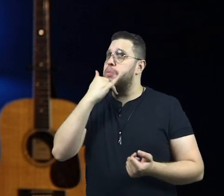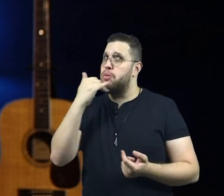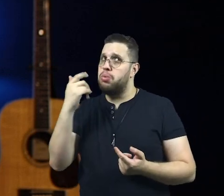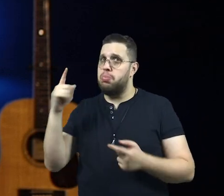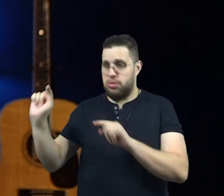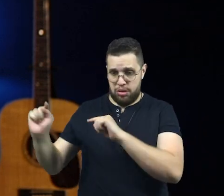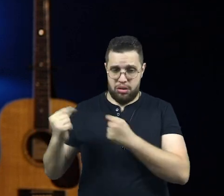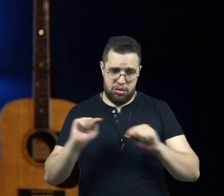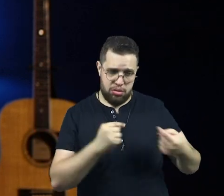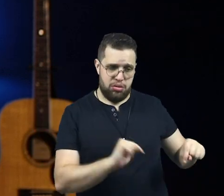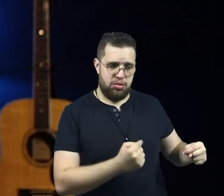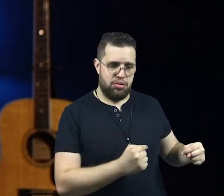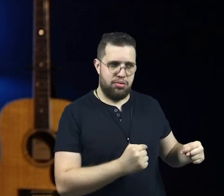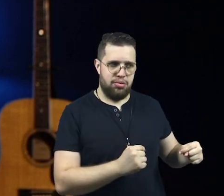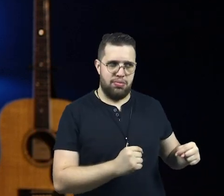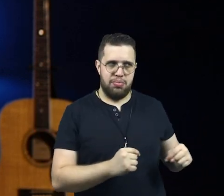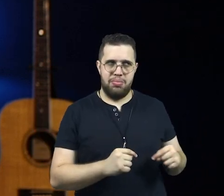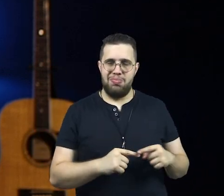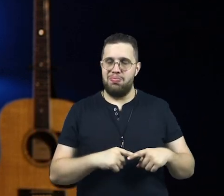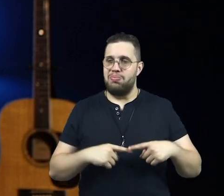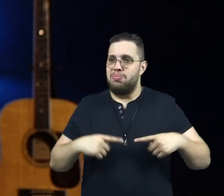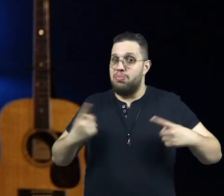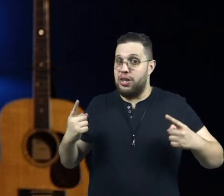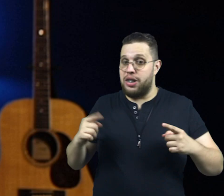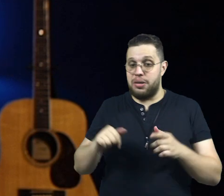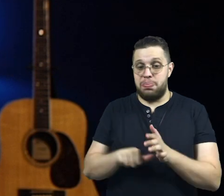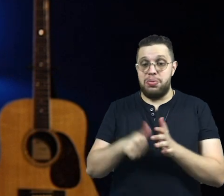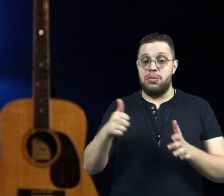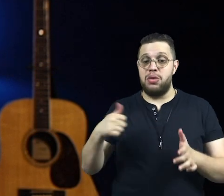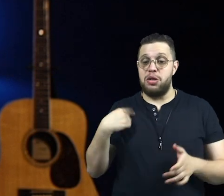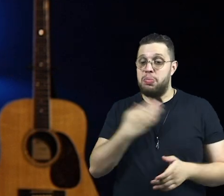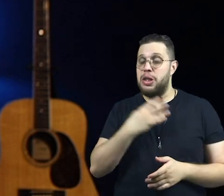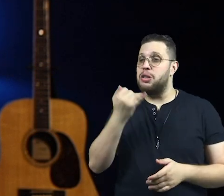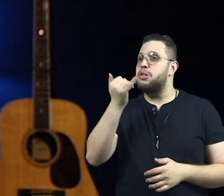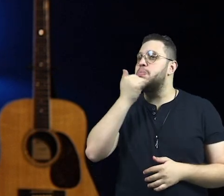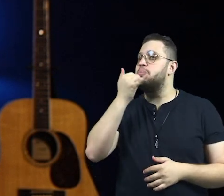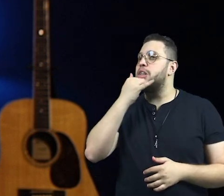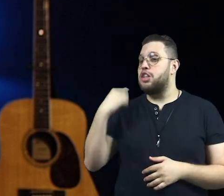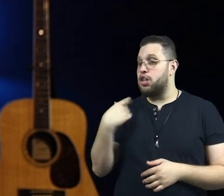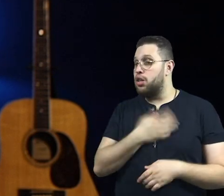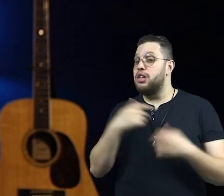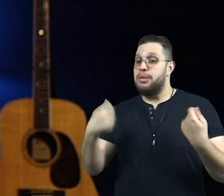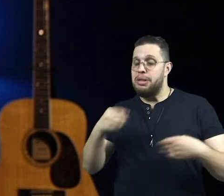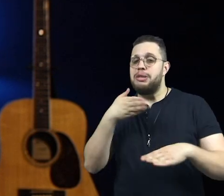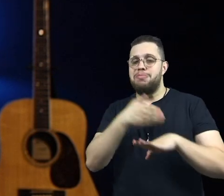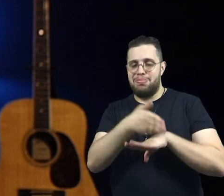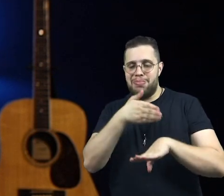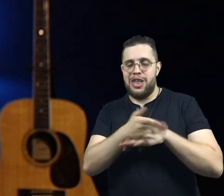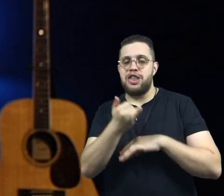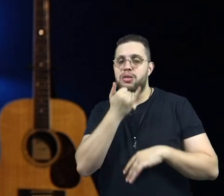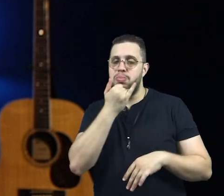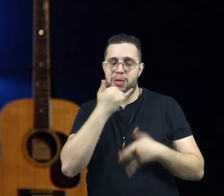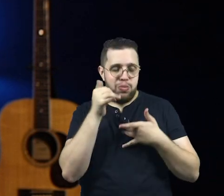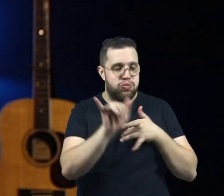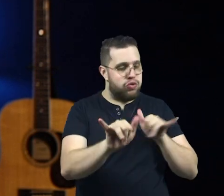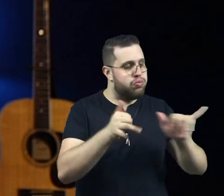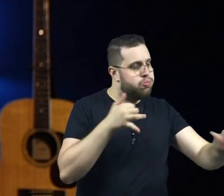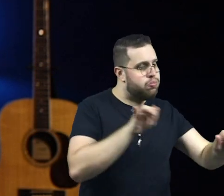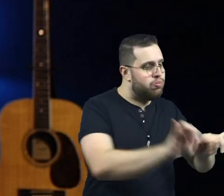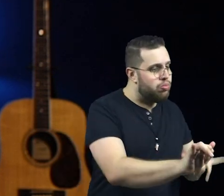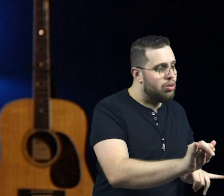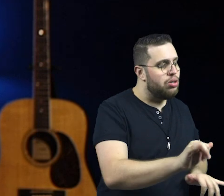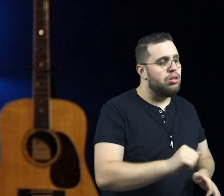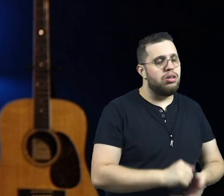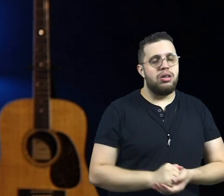nossos devedores. Então, para a gente pedir perdão, a gente tem que também estar colocando em prática o perdão. Jesus termina depois de dizendo,